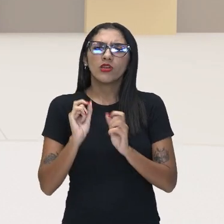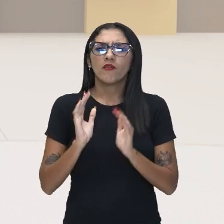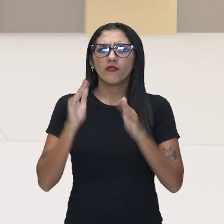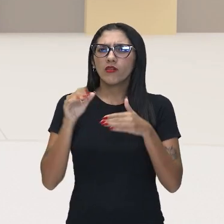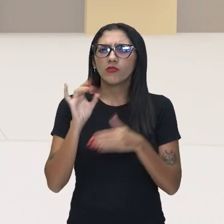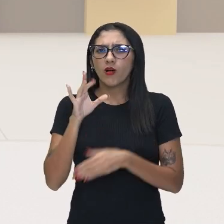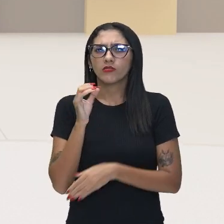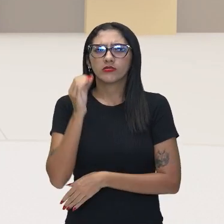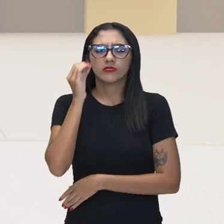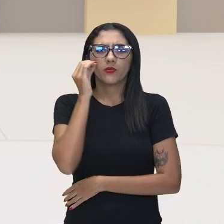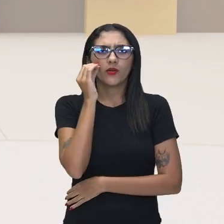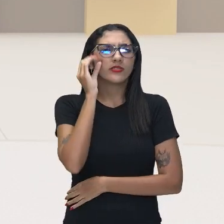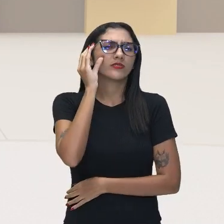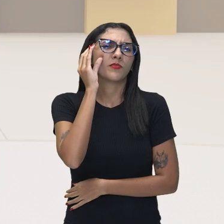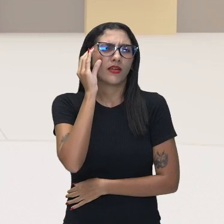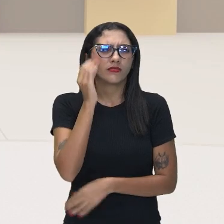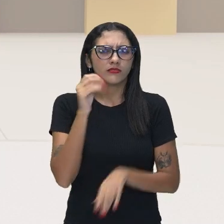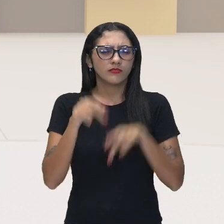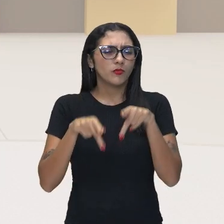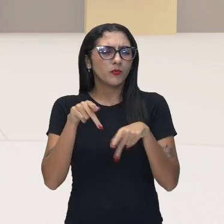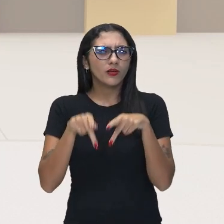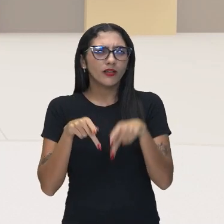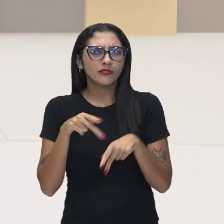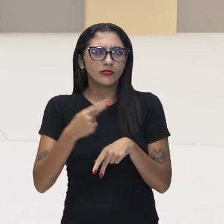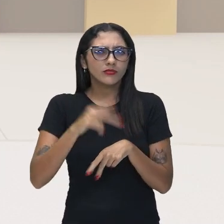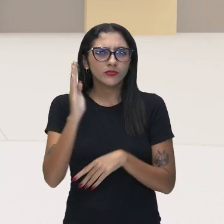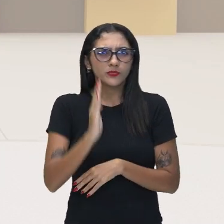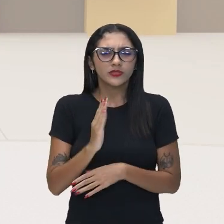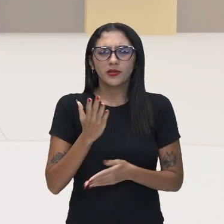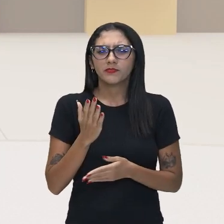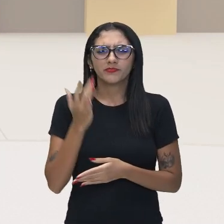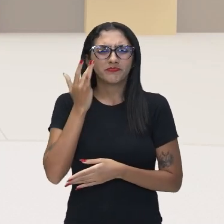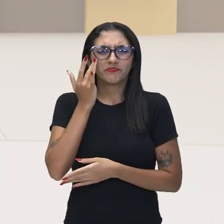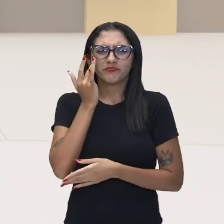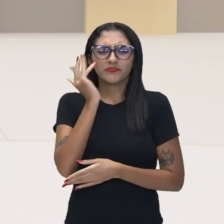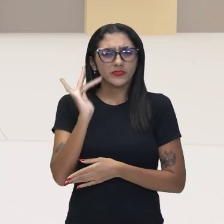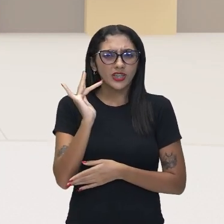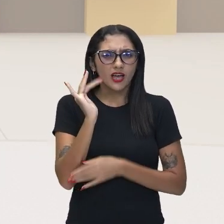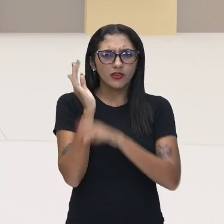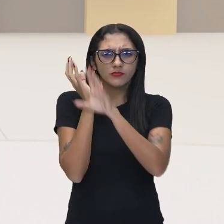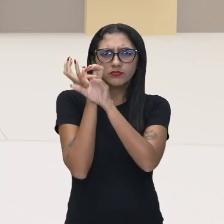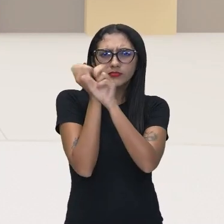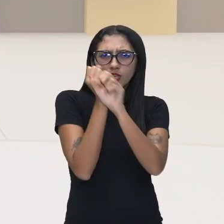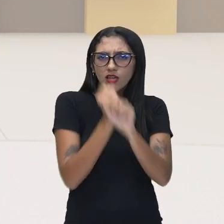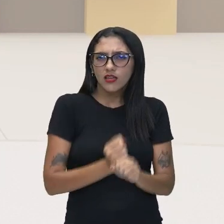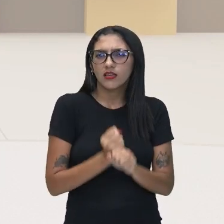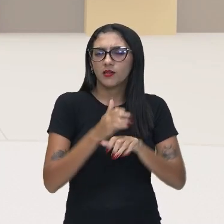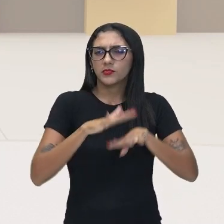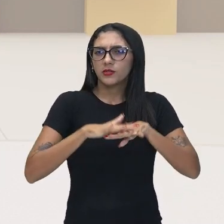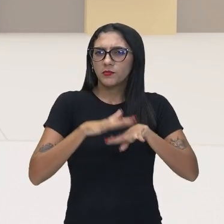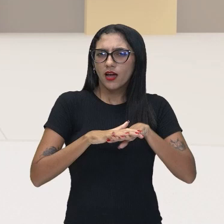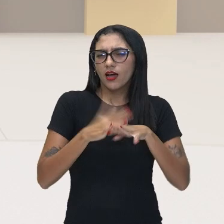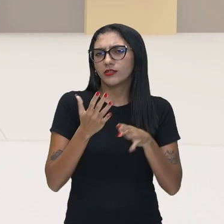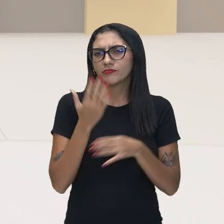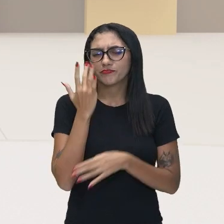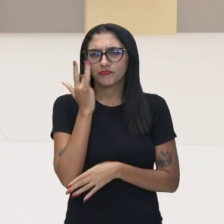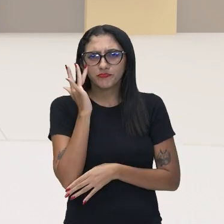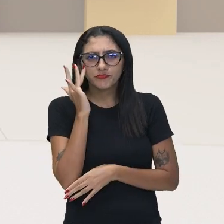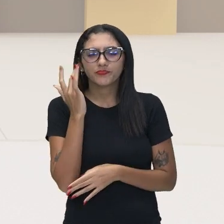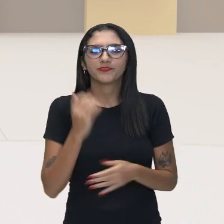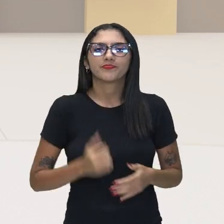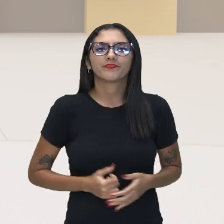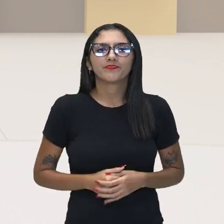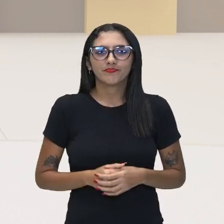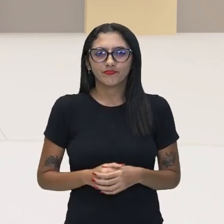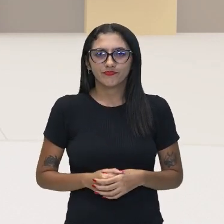que a população brasileira não sabe fazer cálculo de matemática financeira, professor? Será? Olha, outra parte